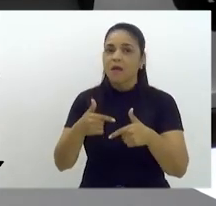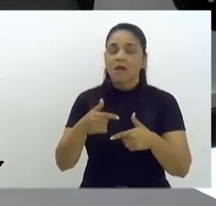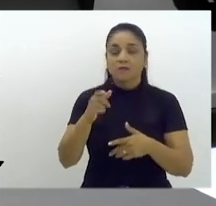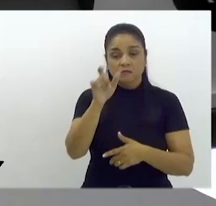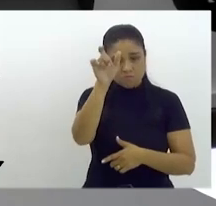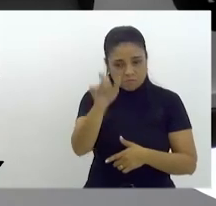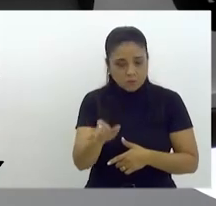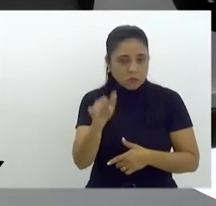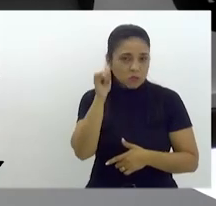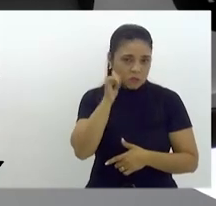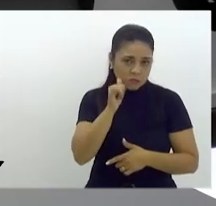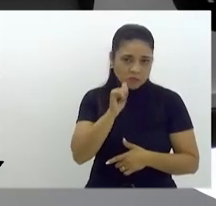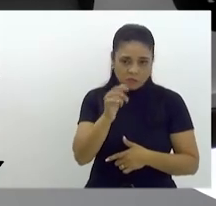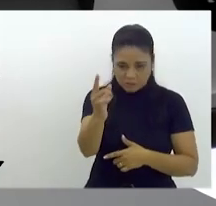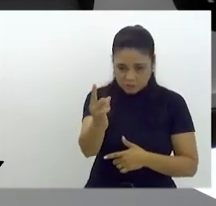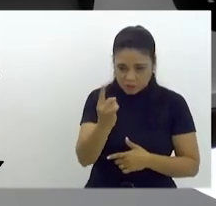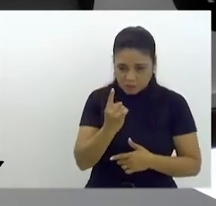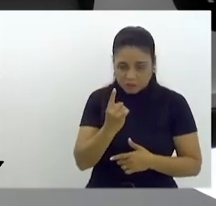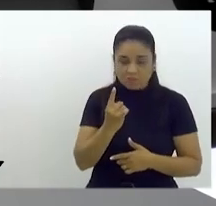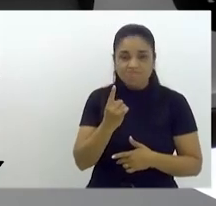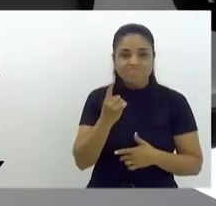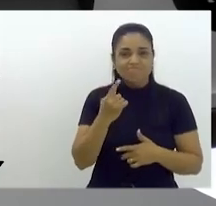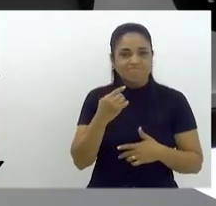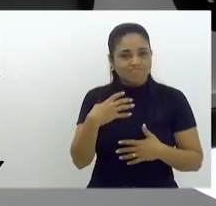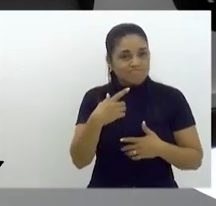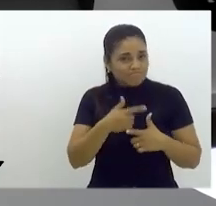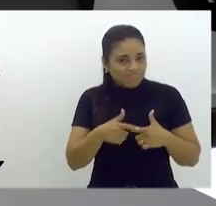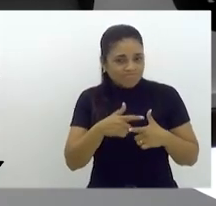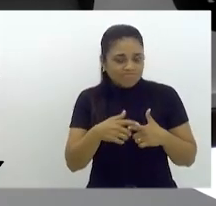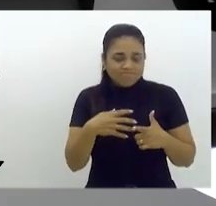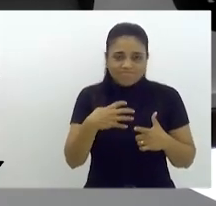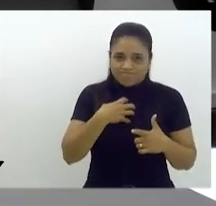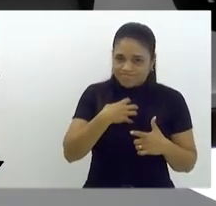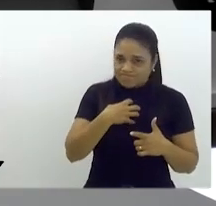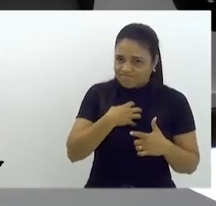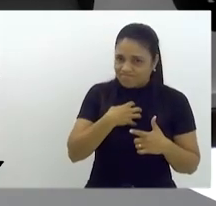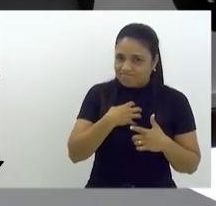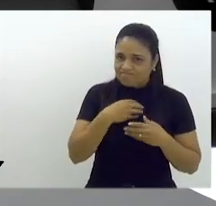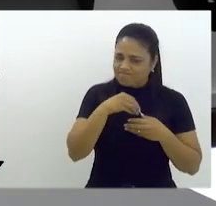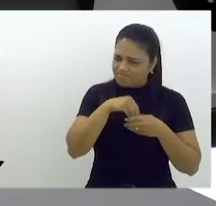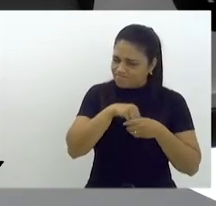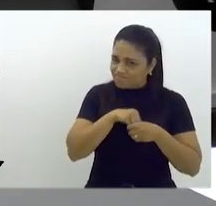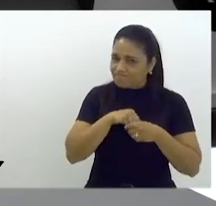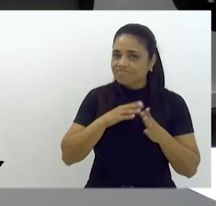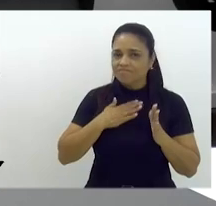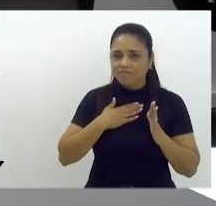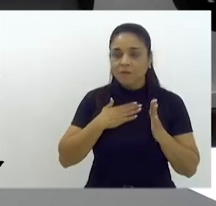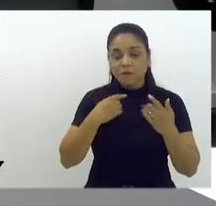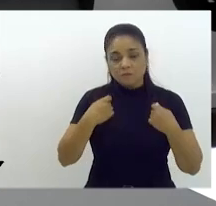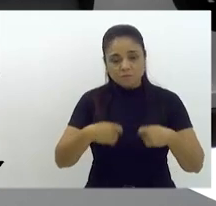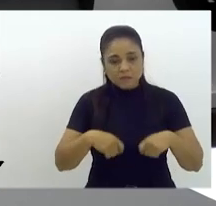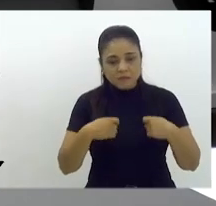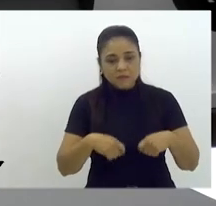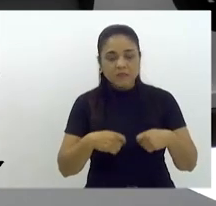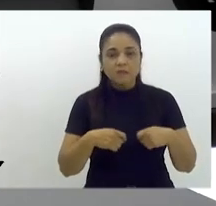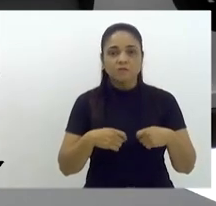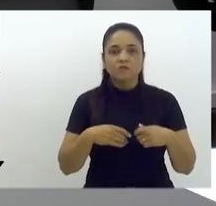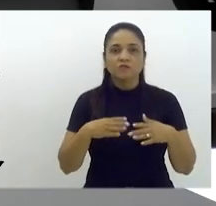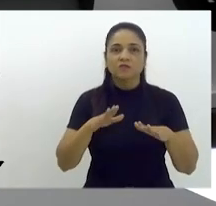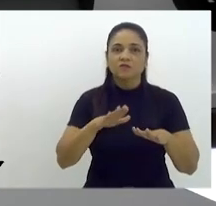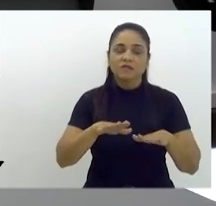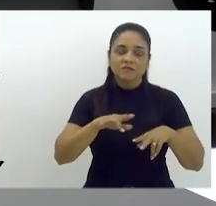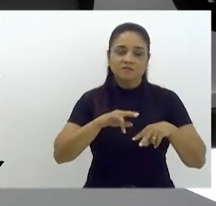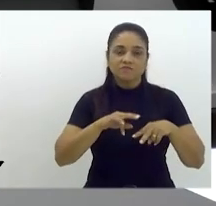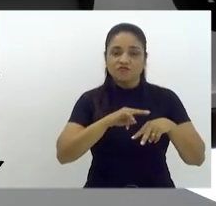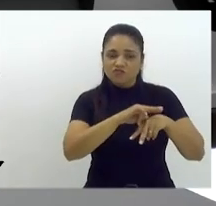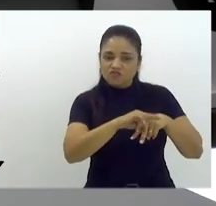os problemas íntimos mas é preciso que a gente abandone um pouco eu acho esse essa compreensão da violência contra mulher de gênero como